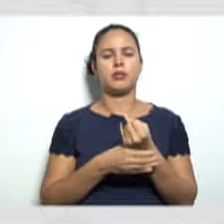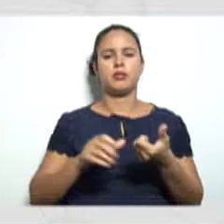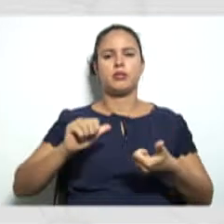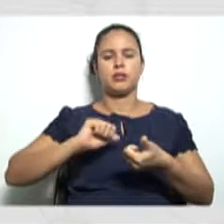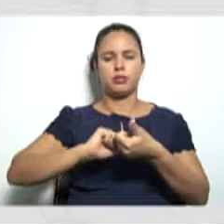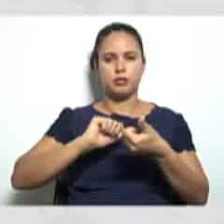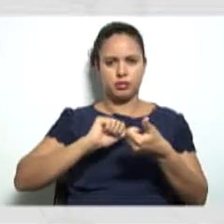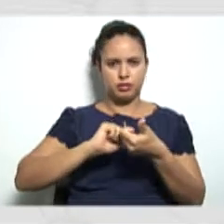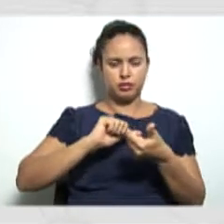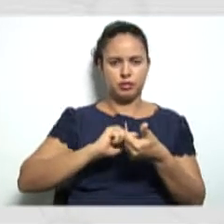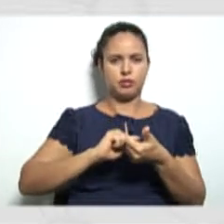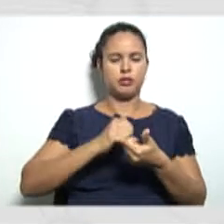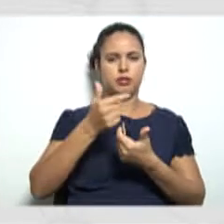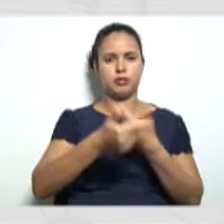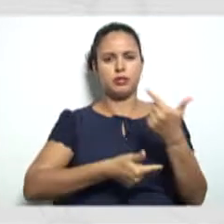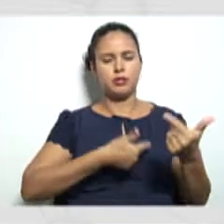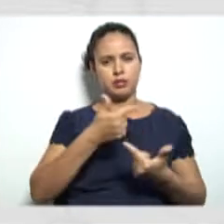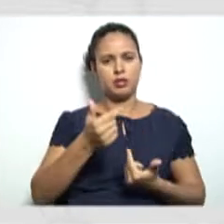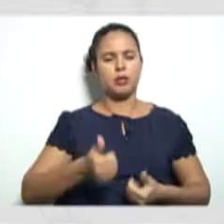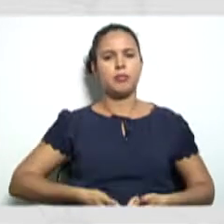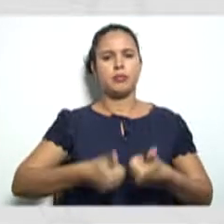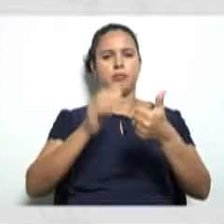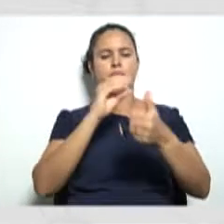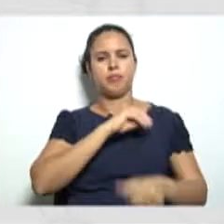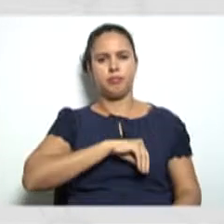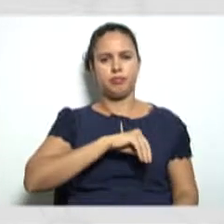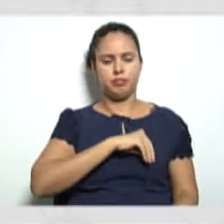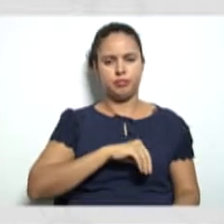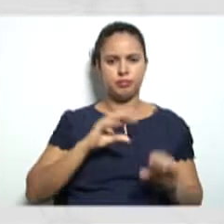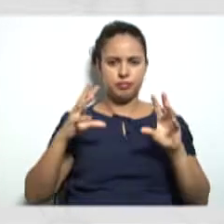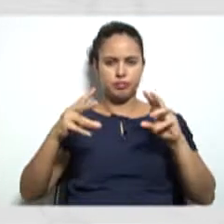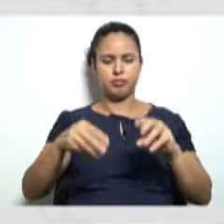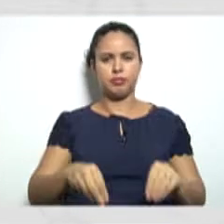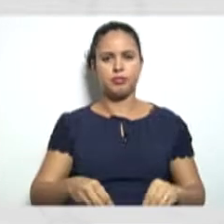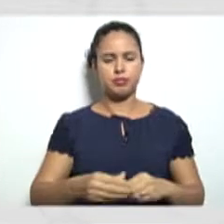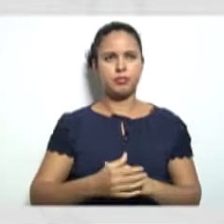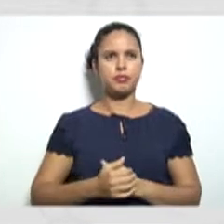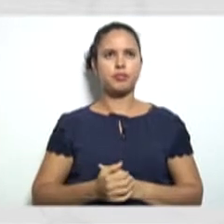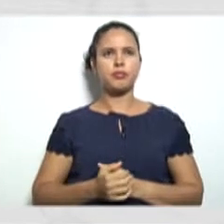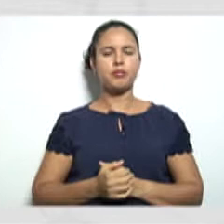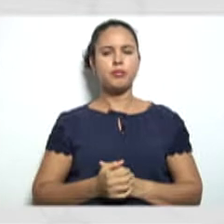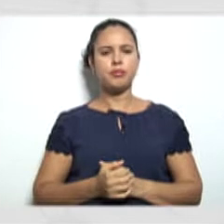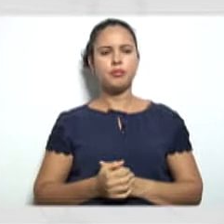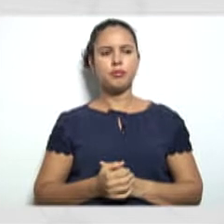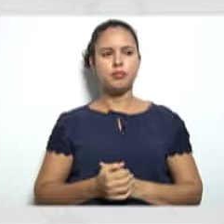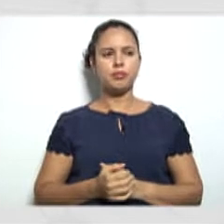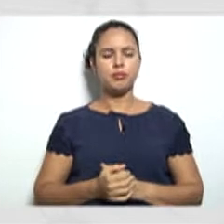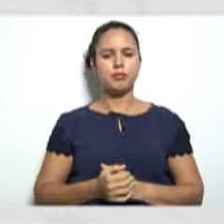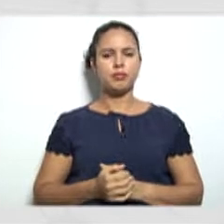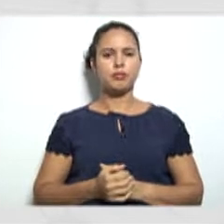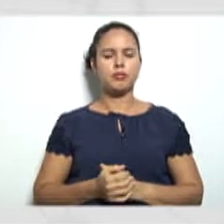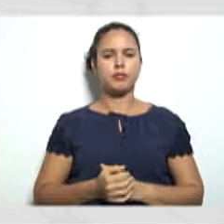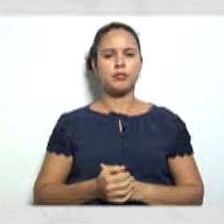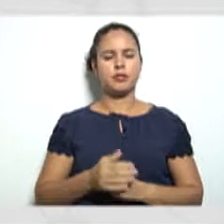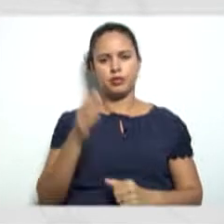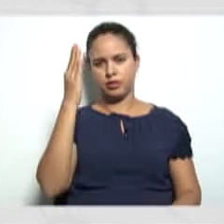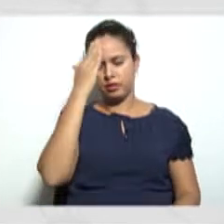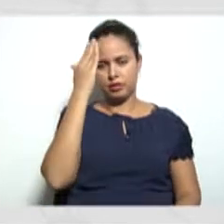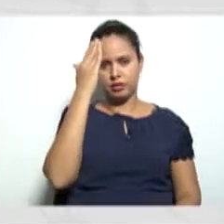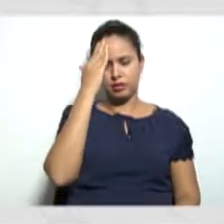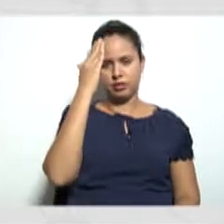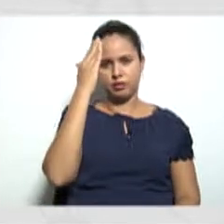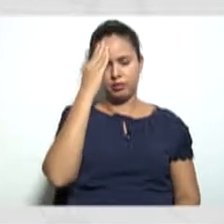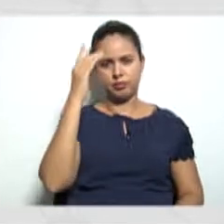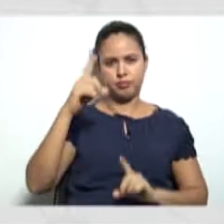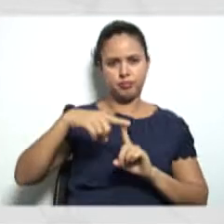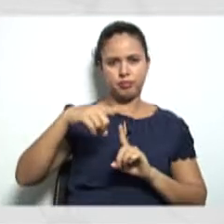serviço e a melhor remuneração a todos. Esses são nossos comentários, né, sobre o ramo da produção. A gente sabe que esse tipo de cooperativa